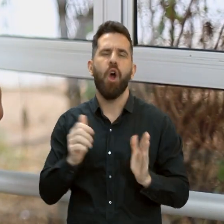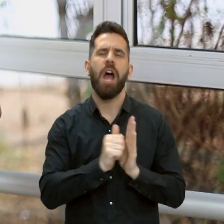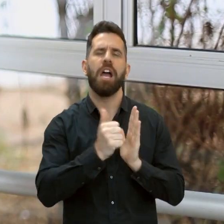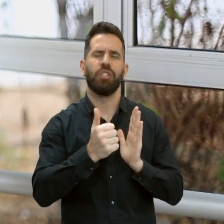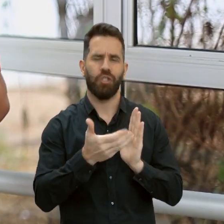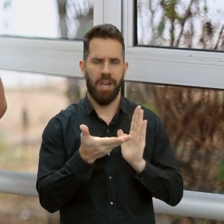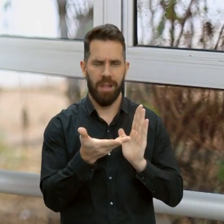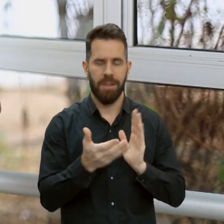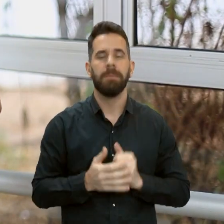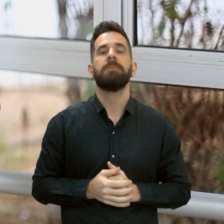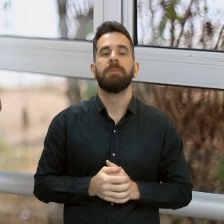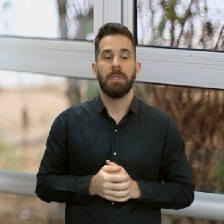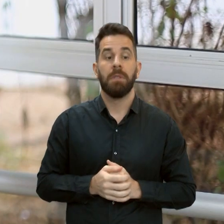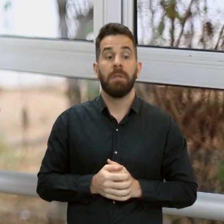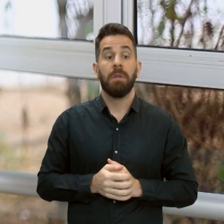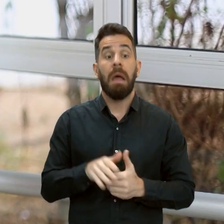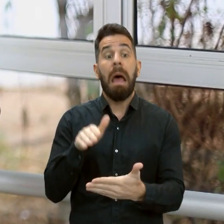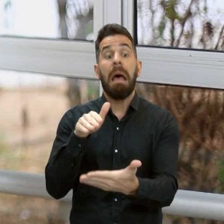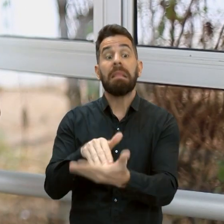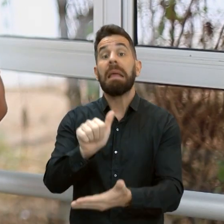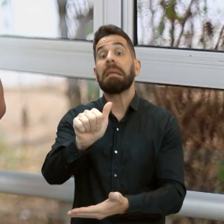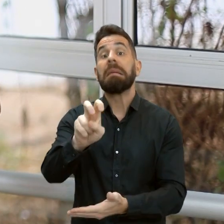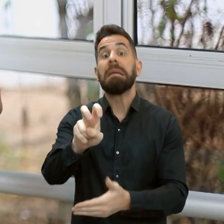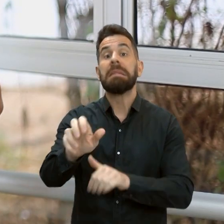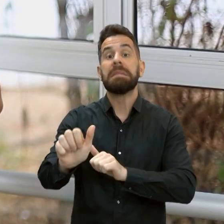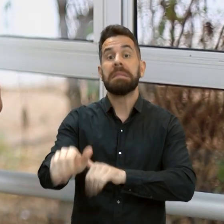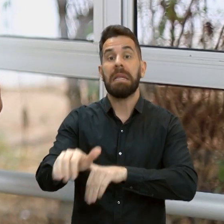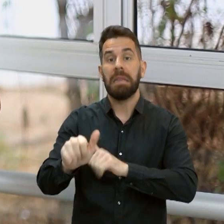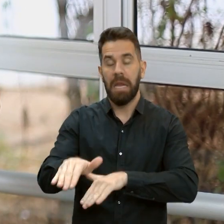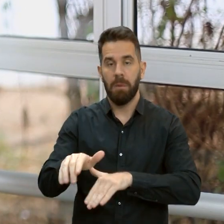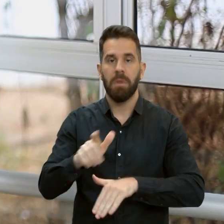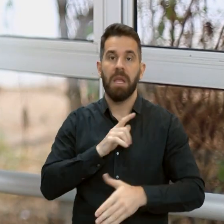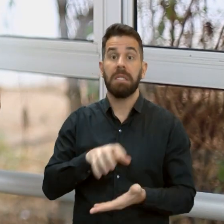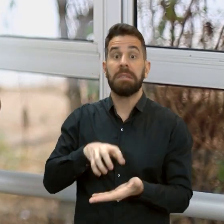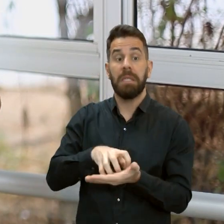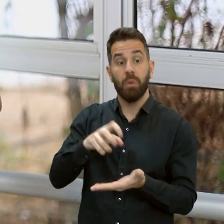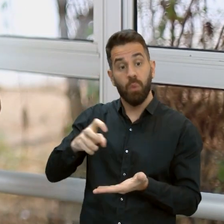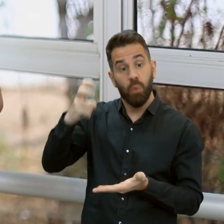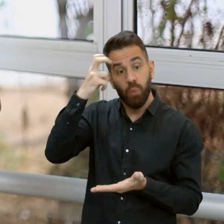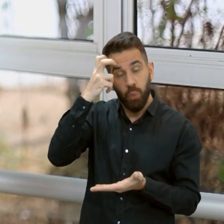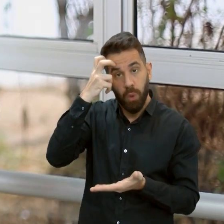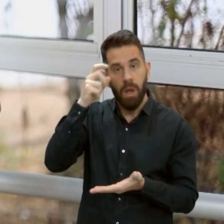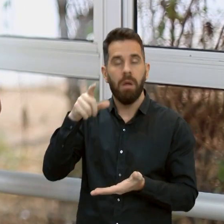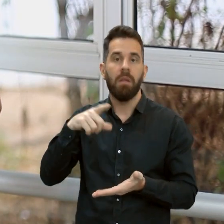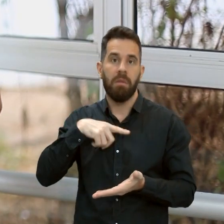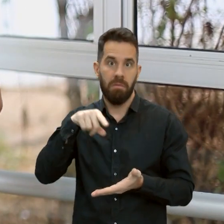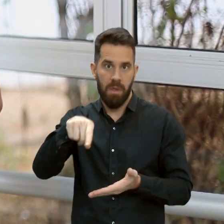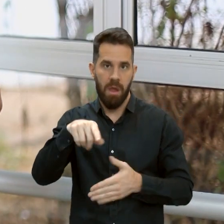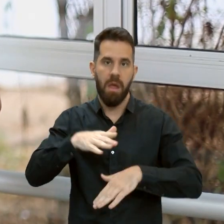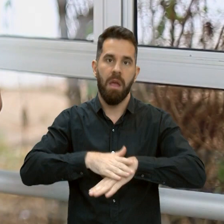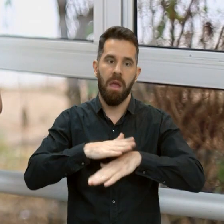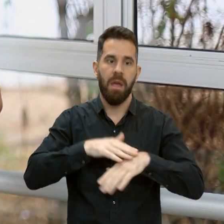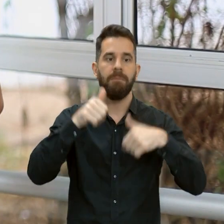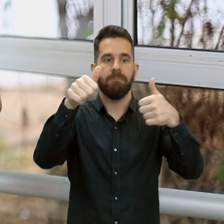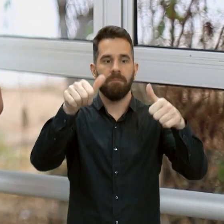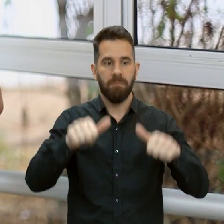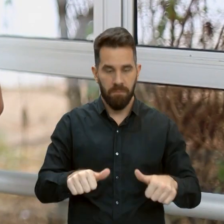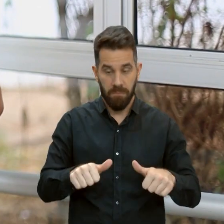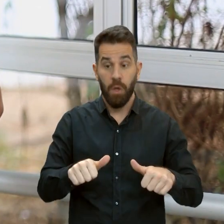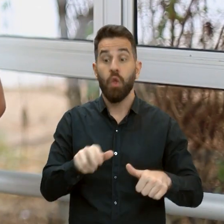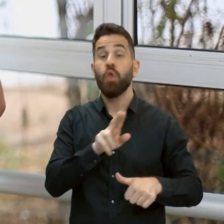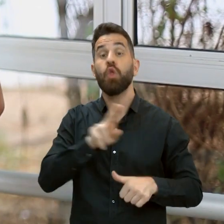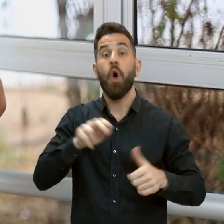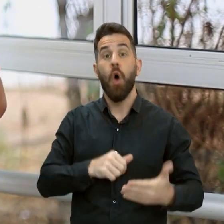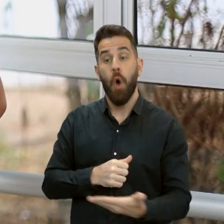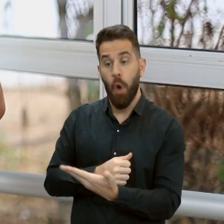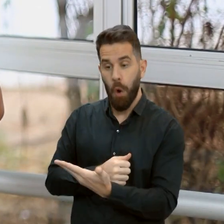Até o dia 15 de setembro, o Centro Cultural UFG cedia a exposição Acervo Bordado, com mais de 20 obras de